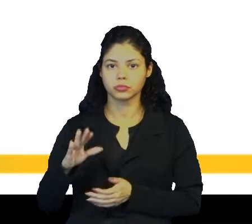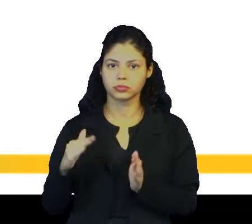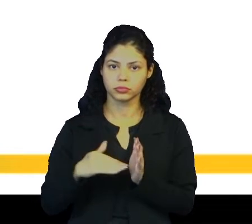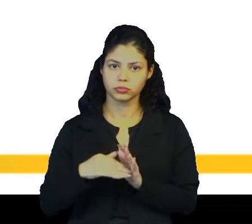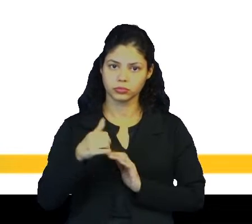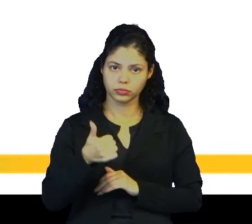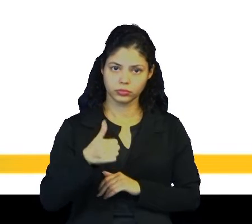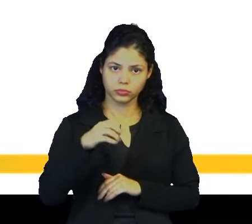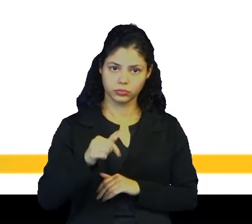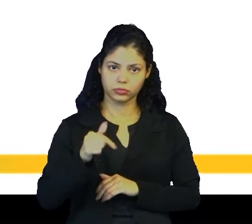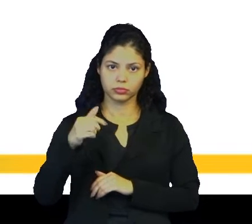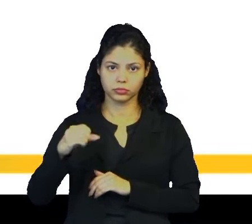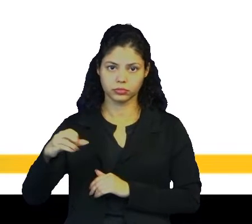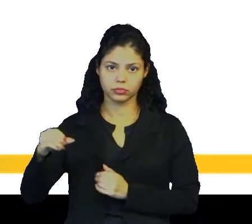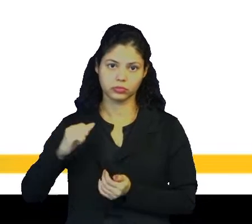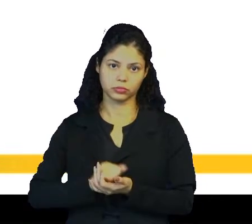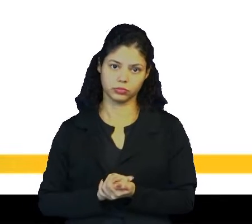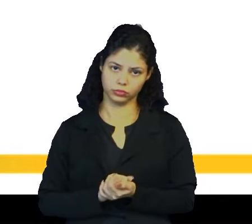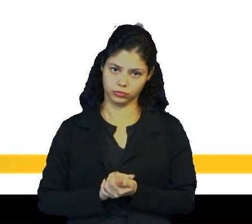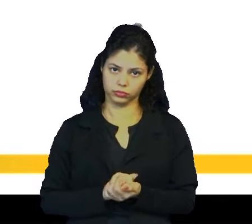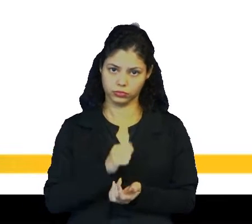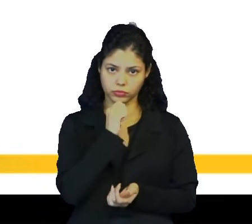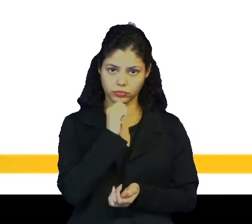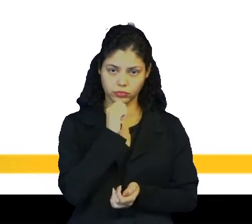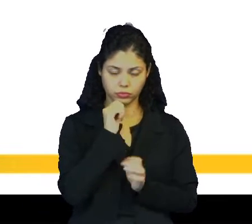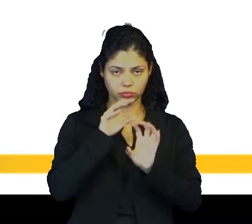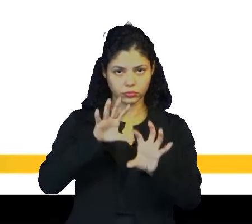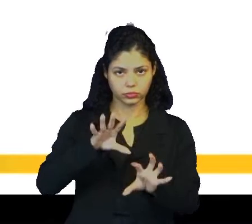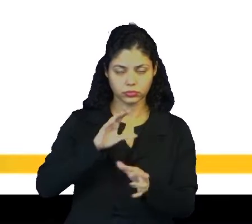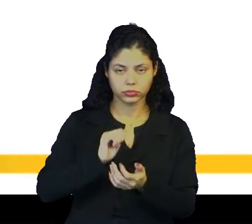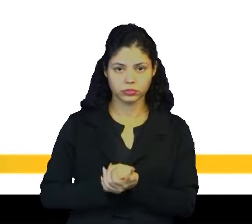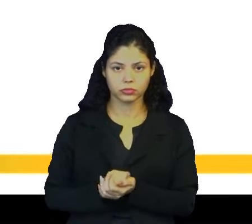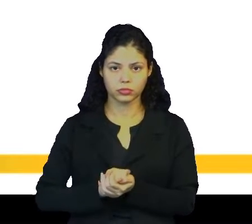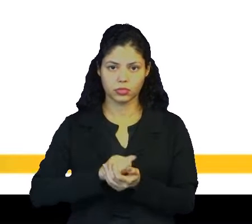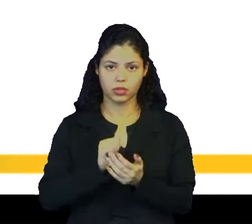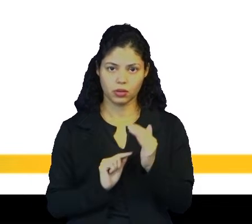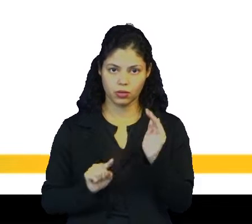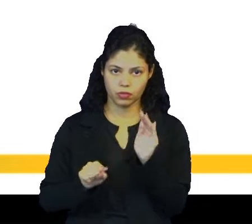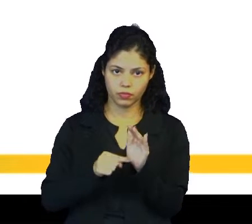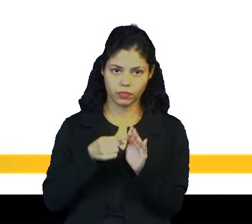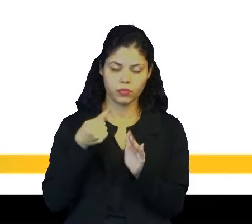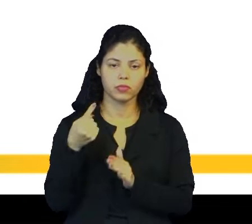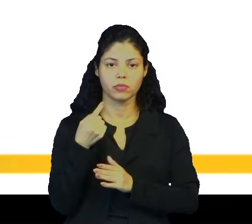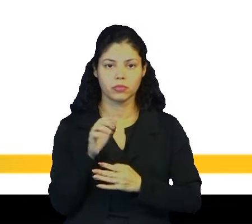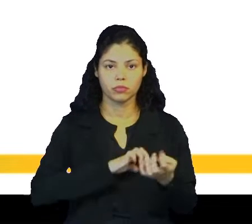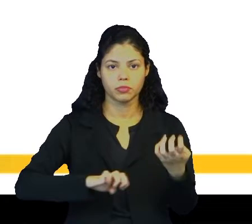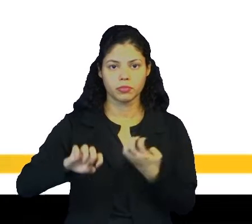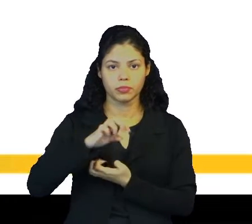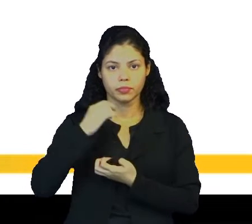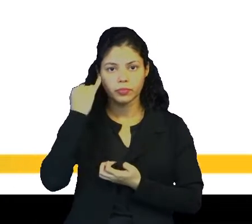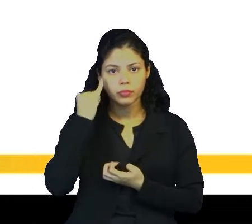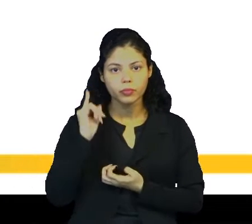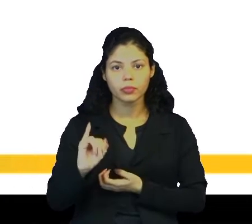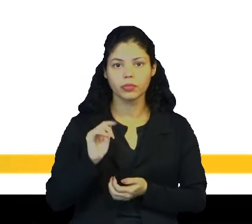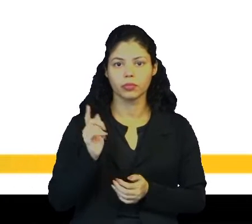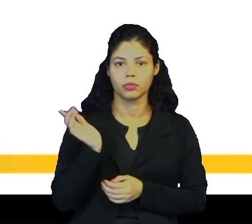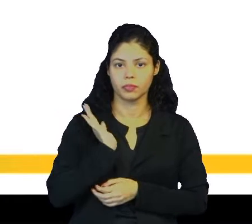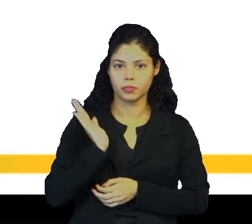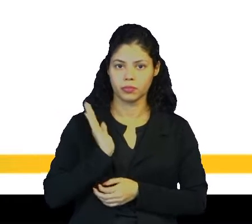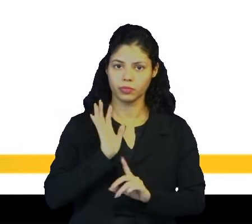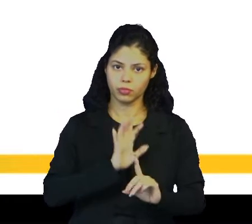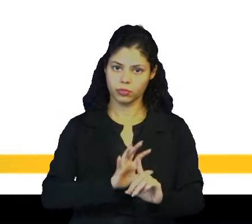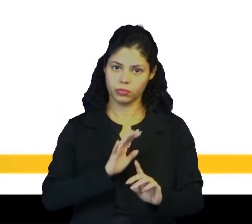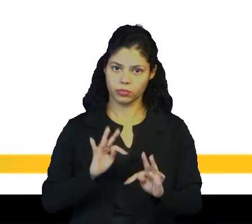até 1799. Essa, é o ápice dos ideais revolucionários burgueses,